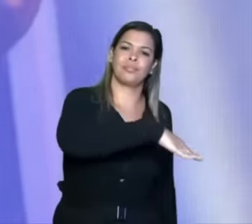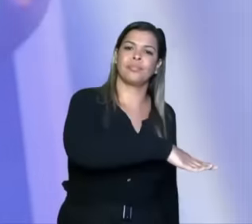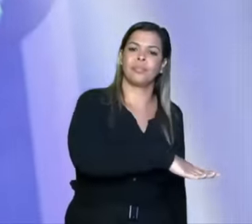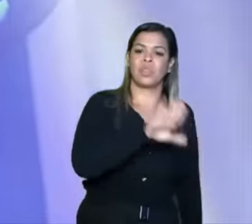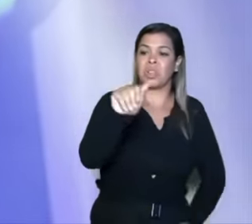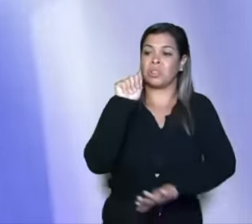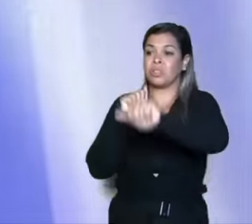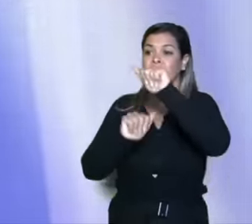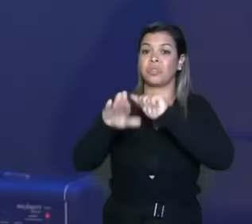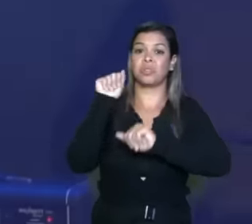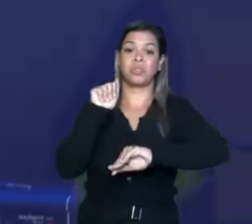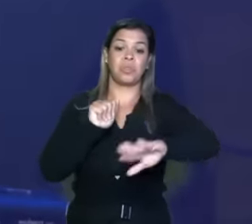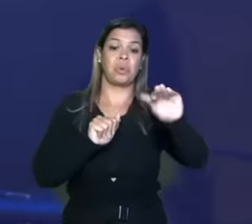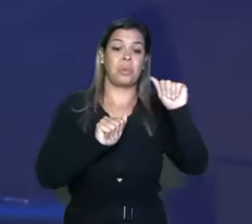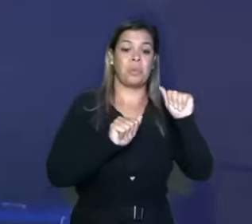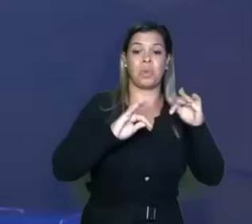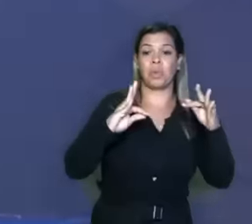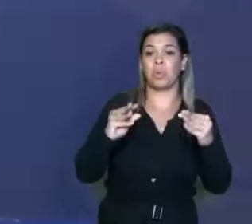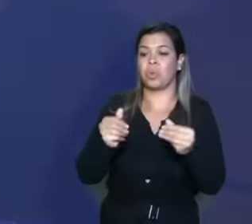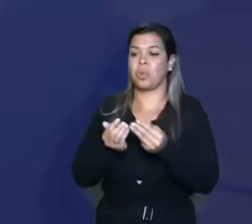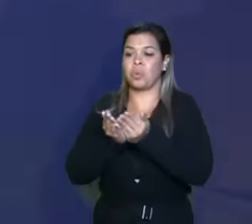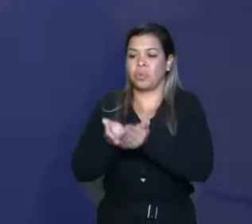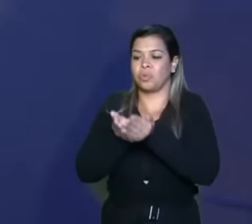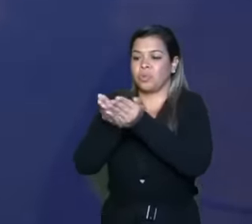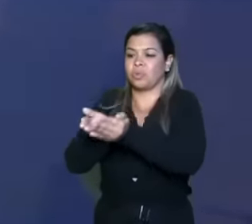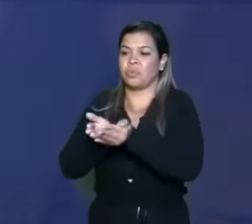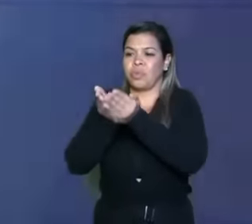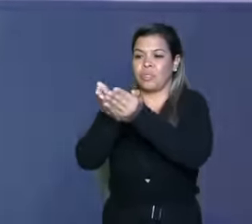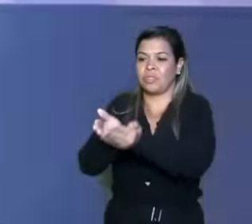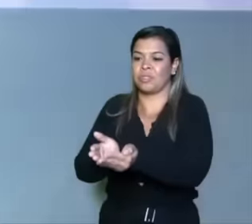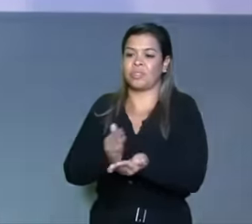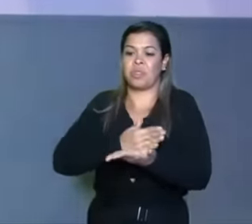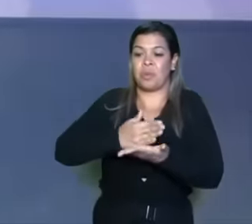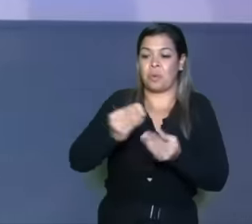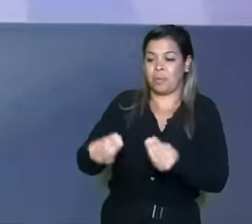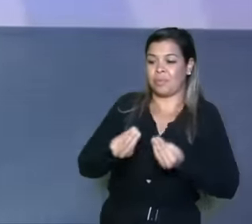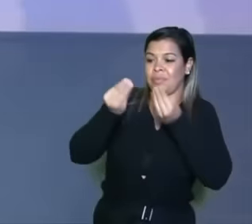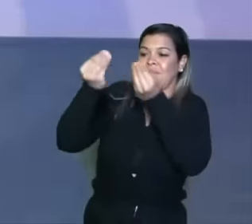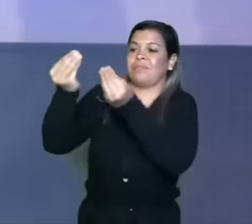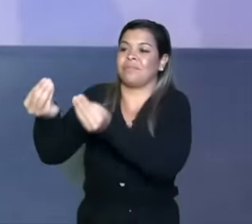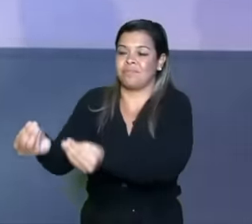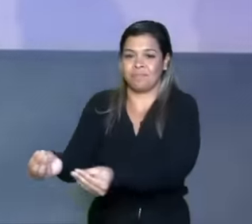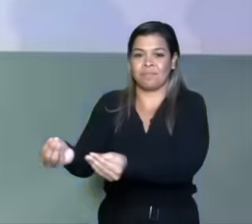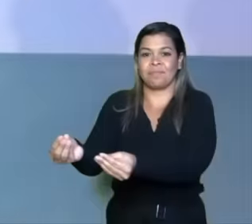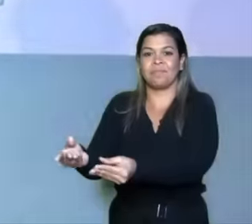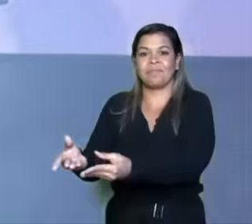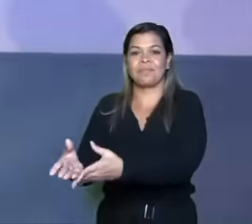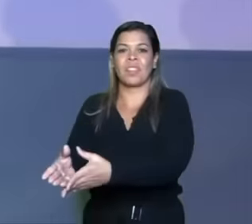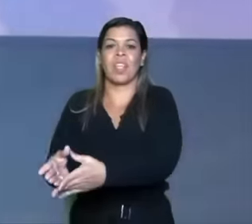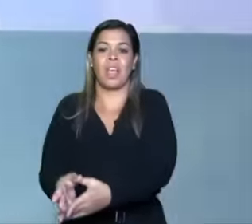Chame os barcos do lado, comece a compartilhar. Só